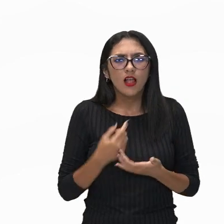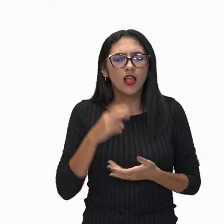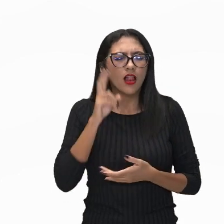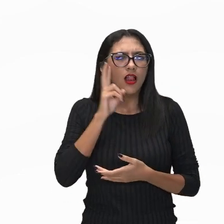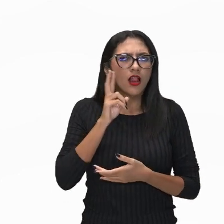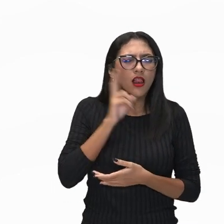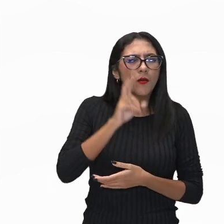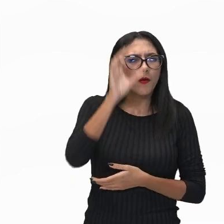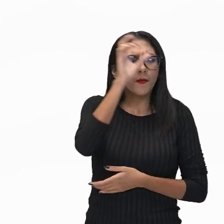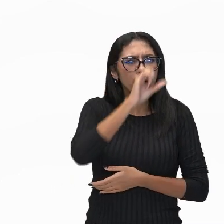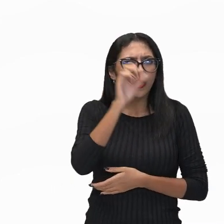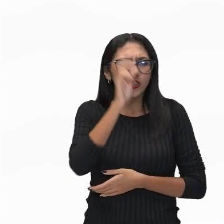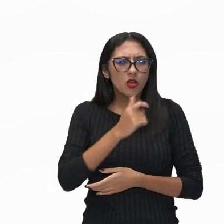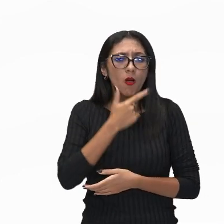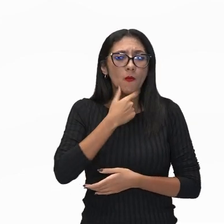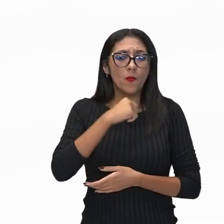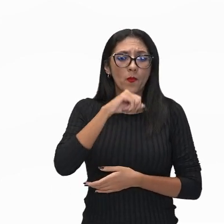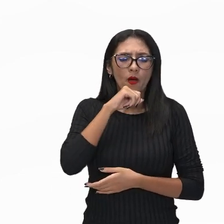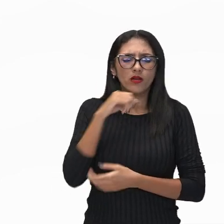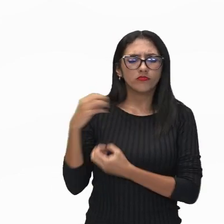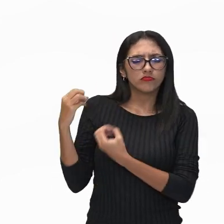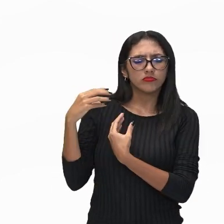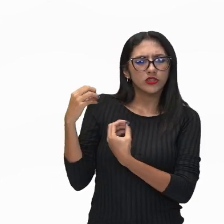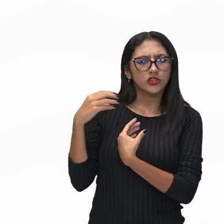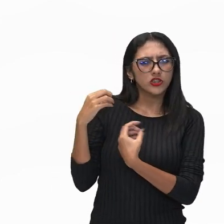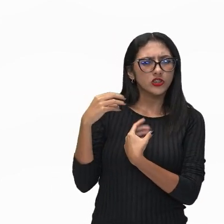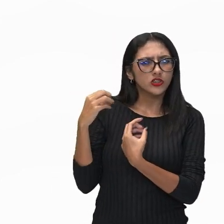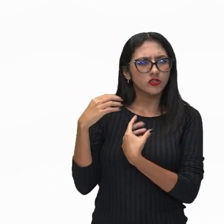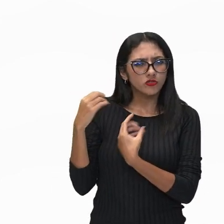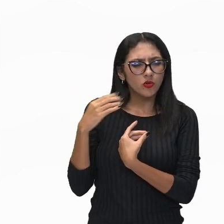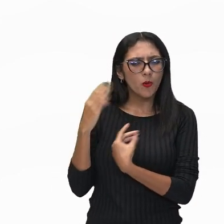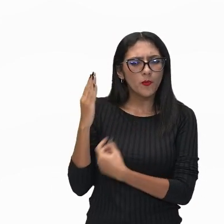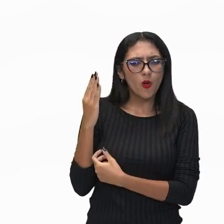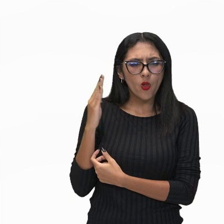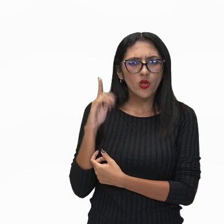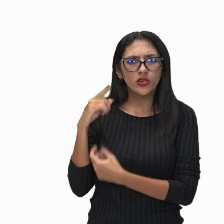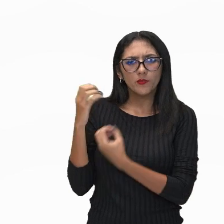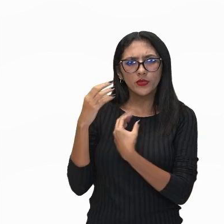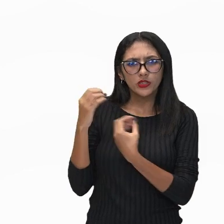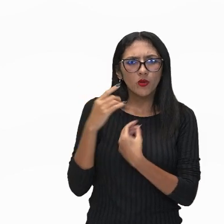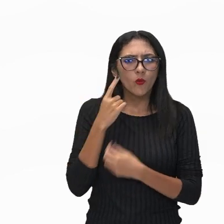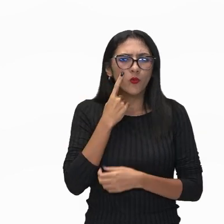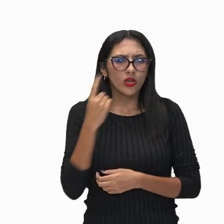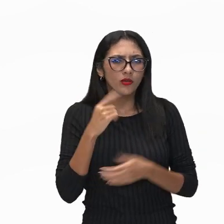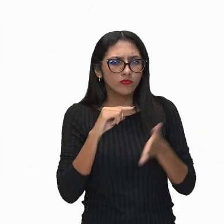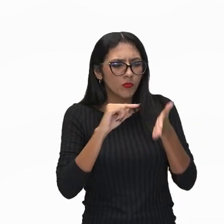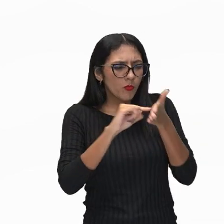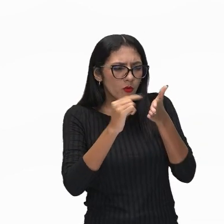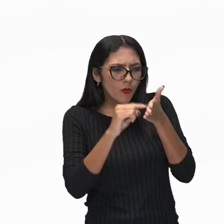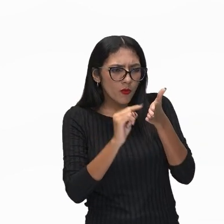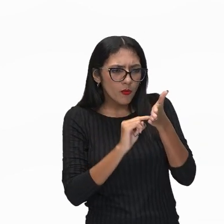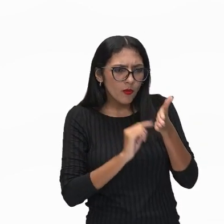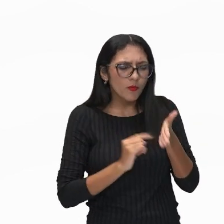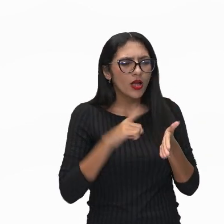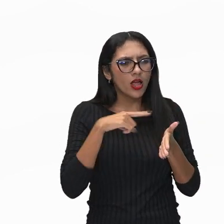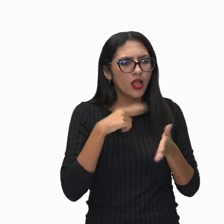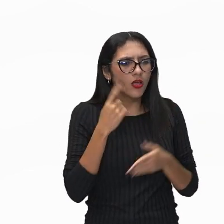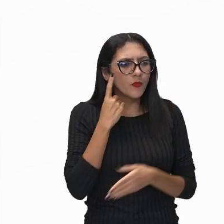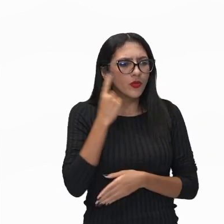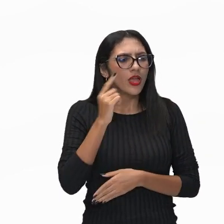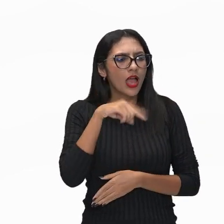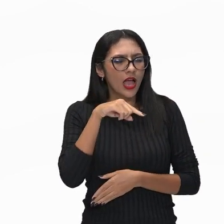pai, que é biólogo, que os pontinhos brancos mostram que o coral